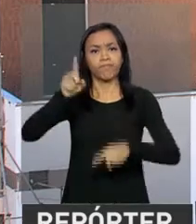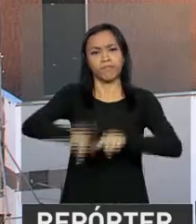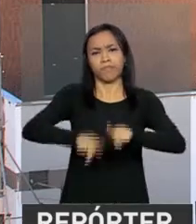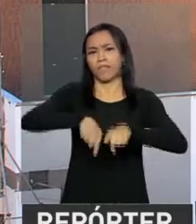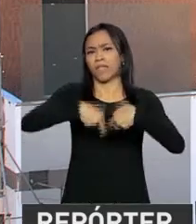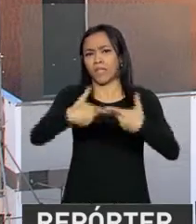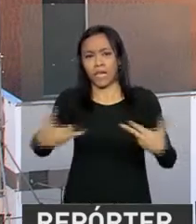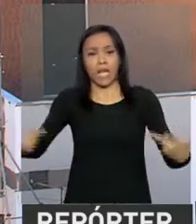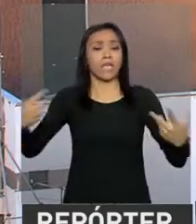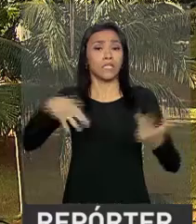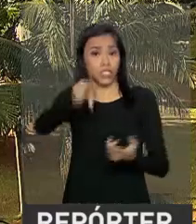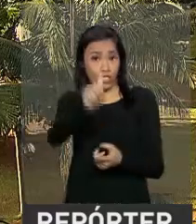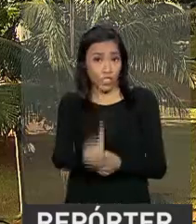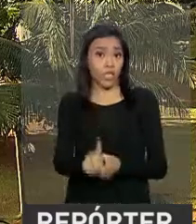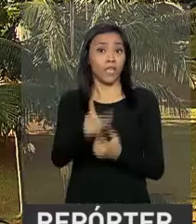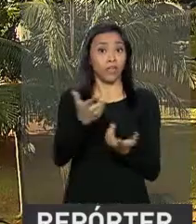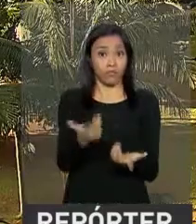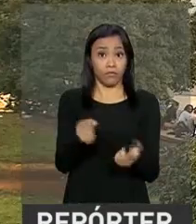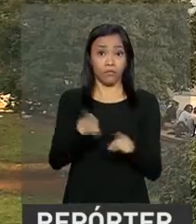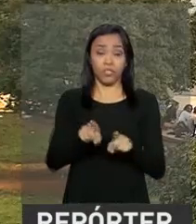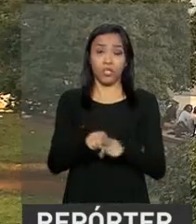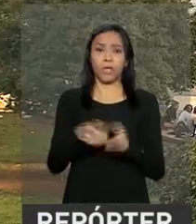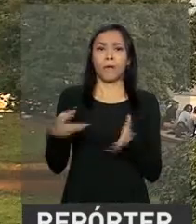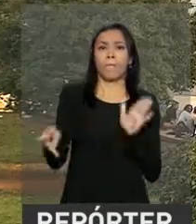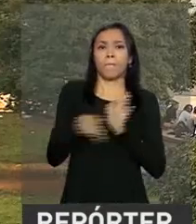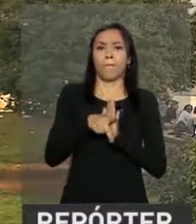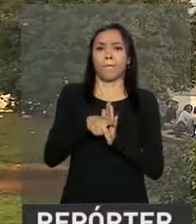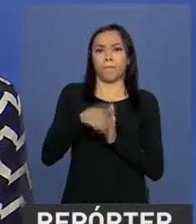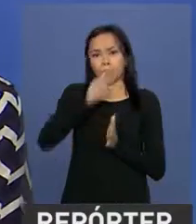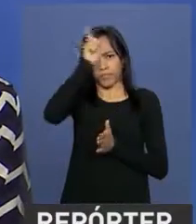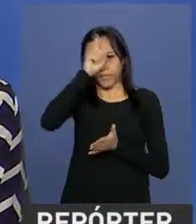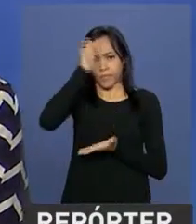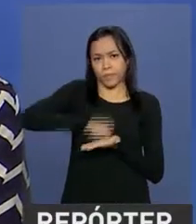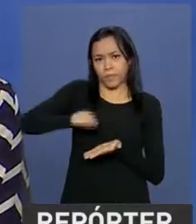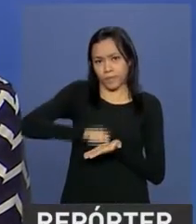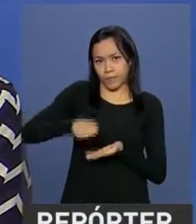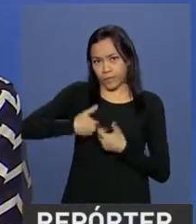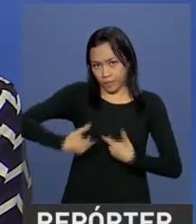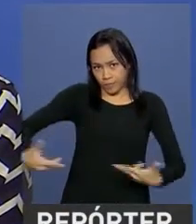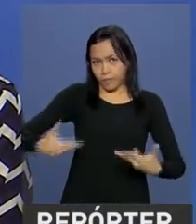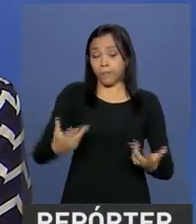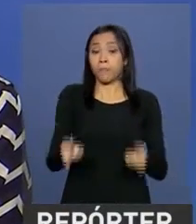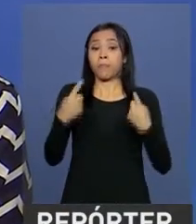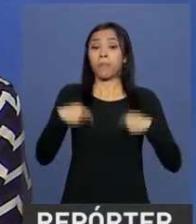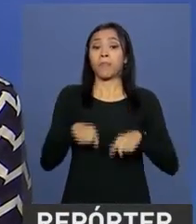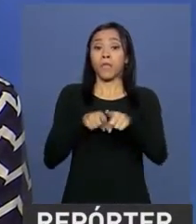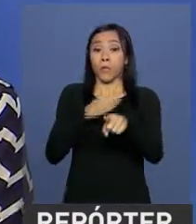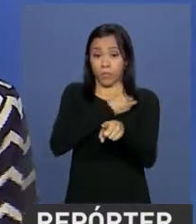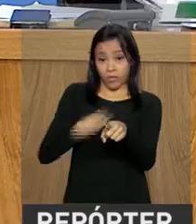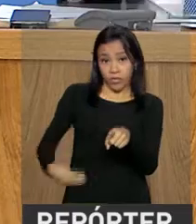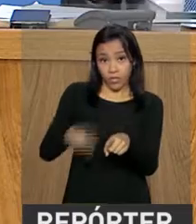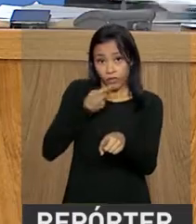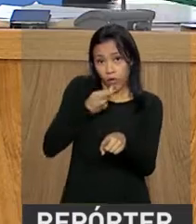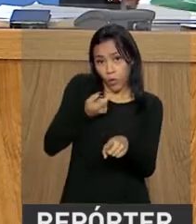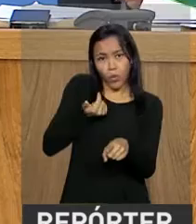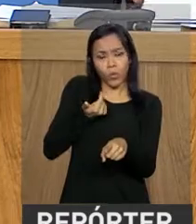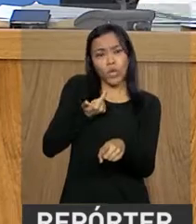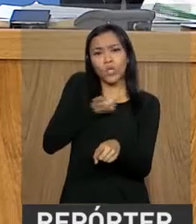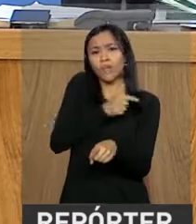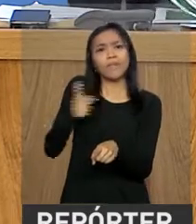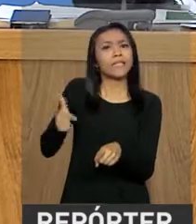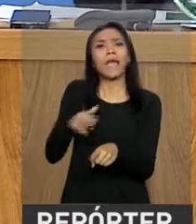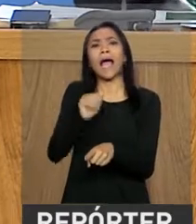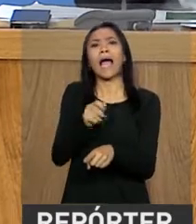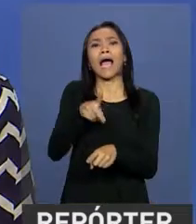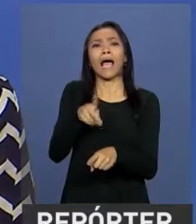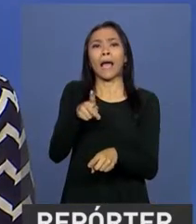equipamentos e direitos de propriedade intelectual pelo prazo de até 10 anos. O ministro do Planejamento garante que não haverá nenhum tipo de aporte do